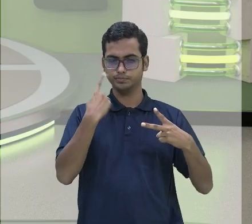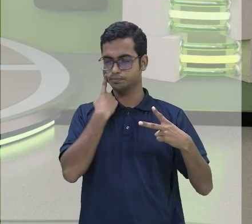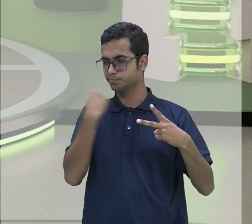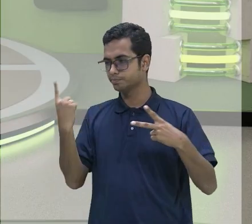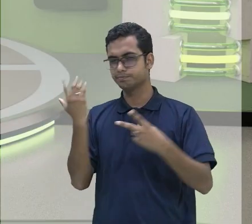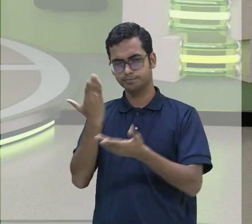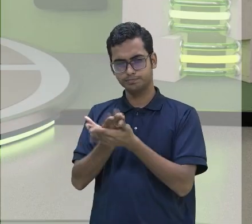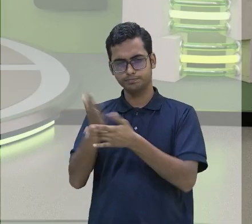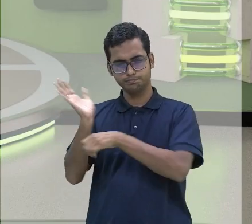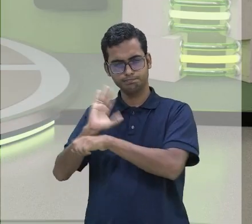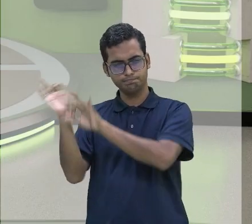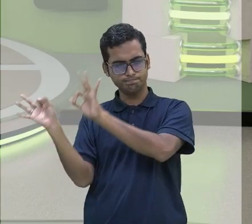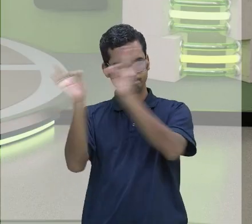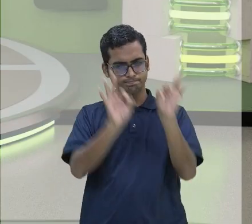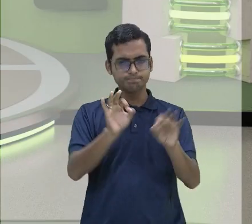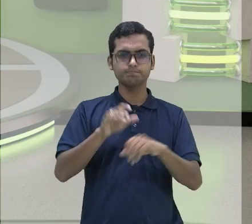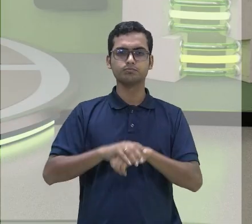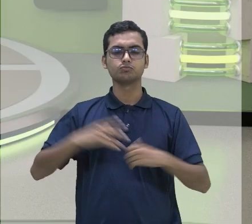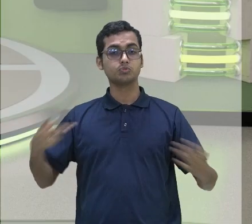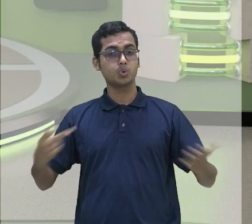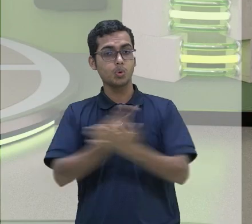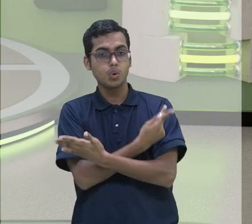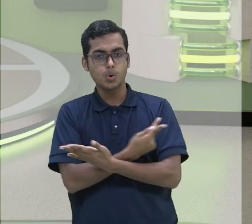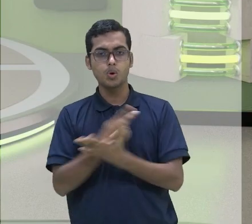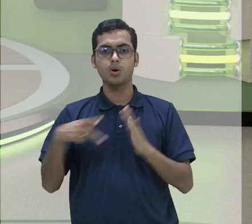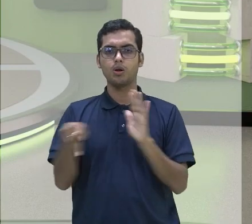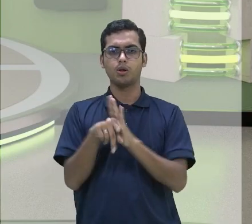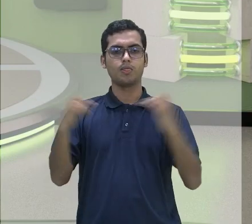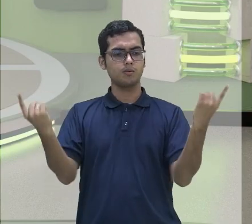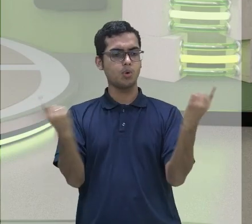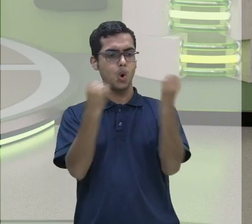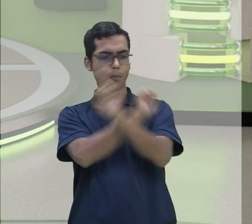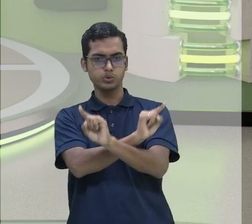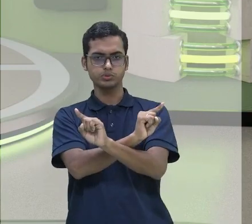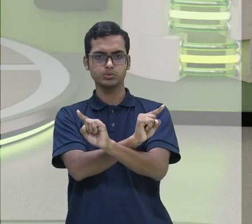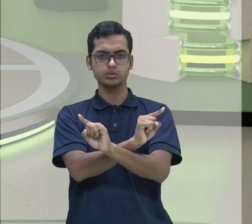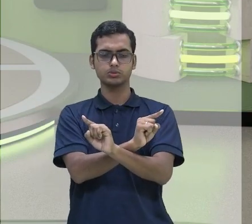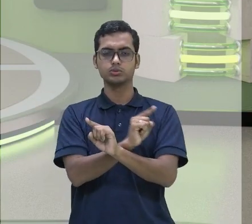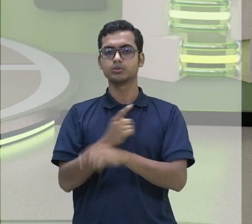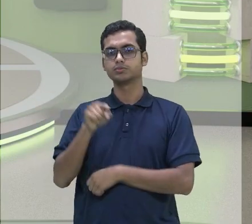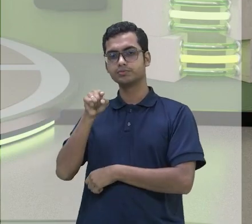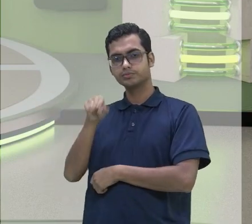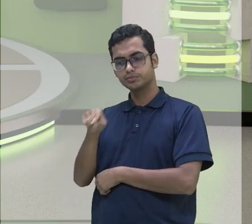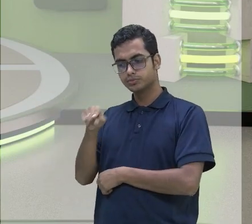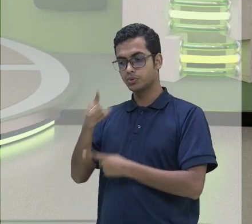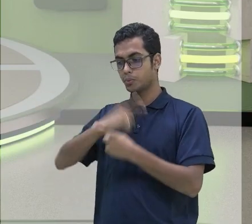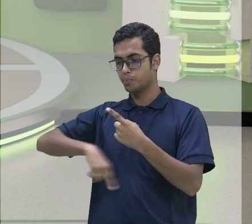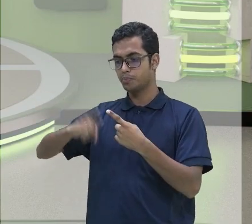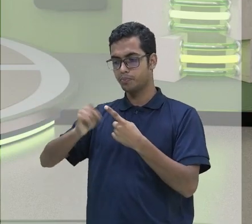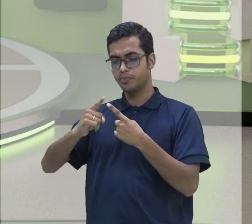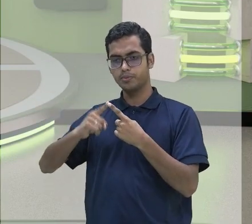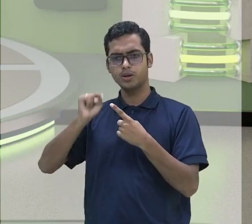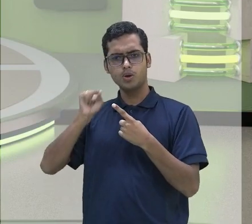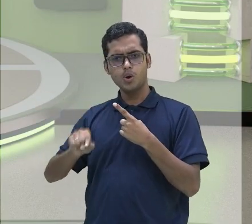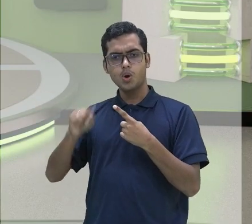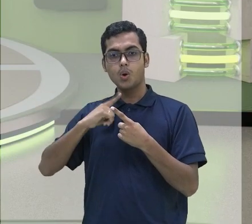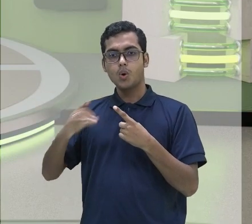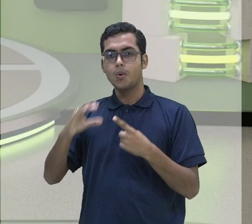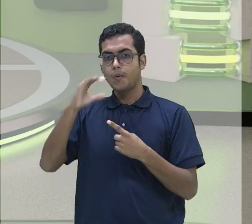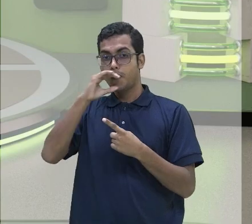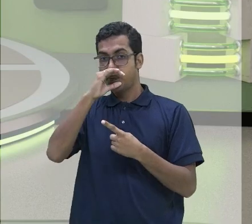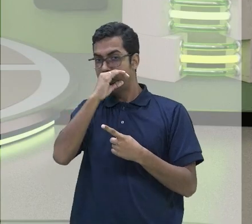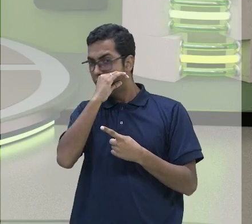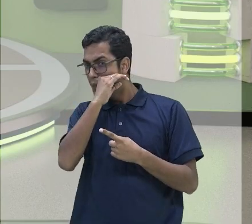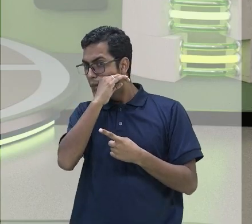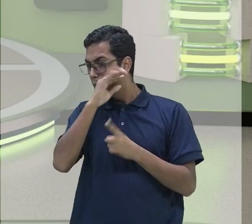são fenômenos o quê? Antagônicos, já que o El Ninho vai ser o aquecimento, né,